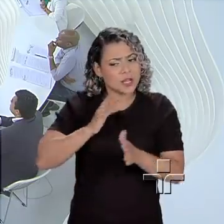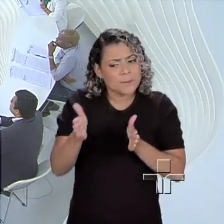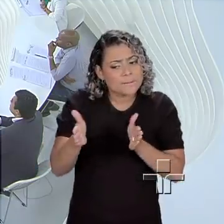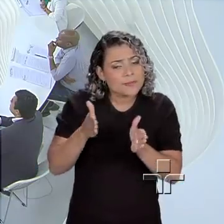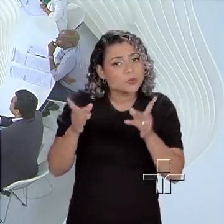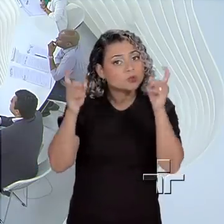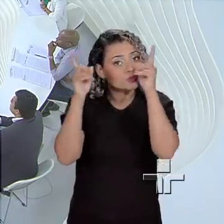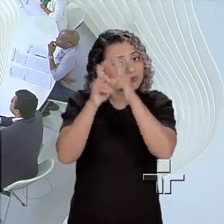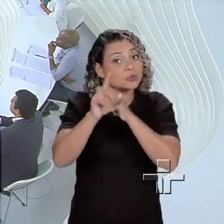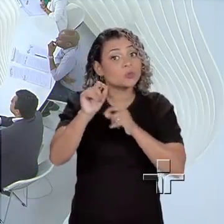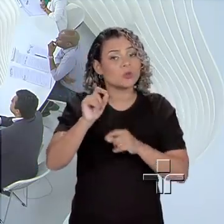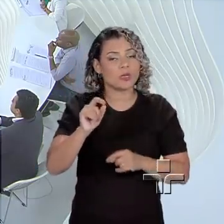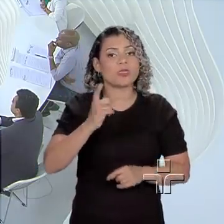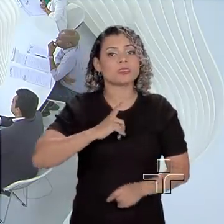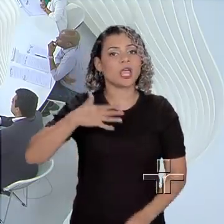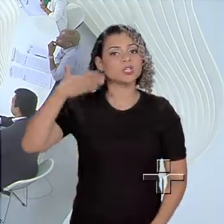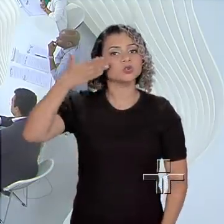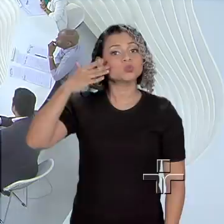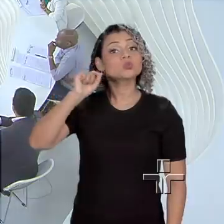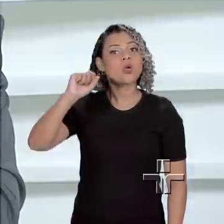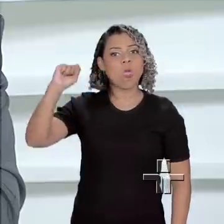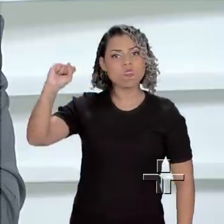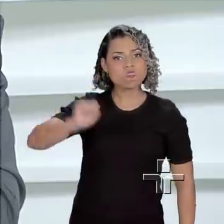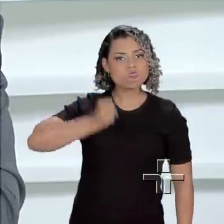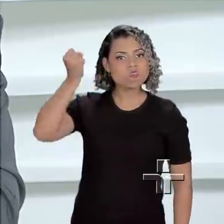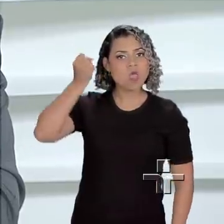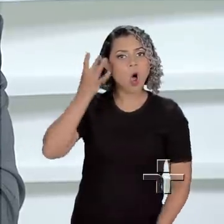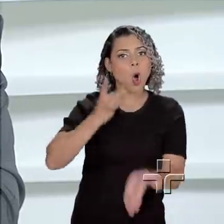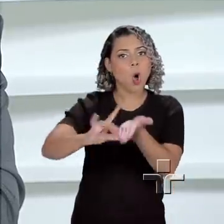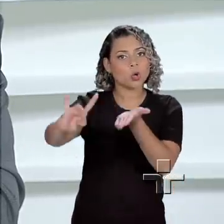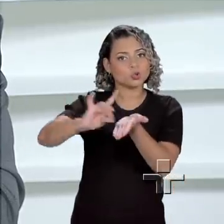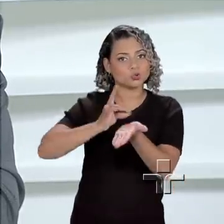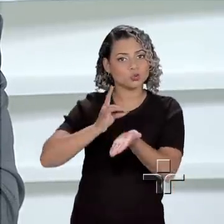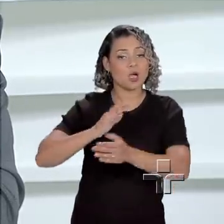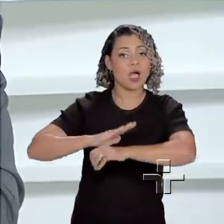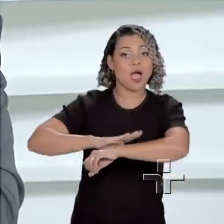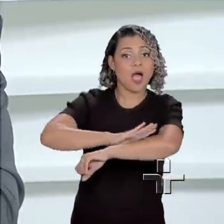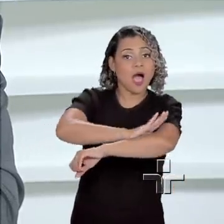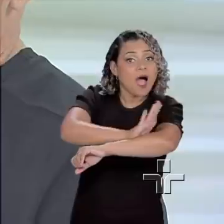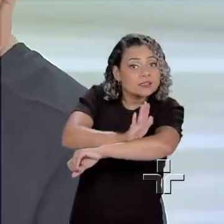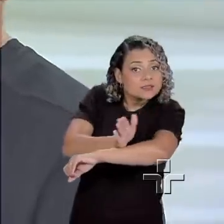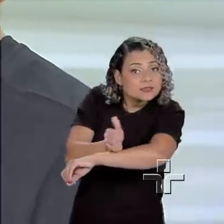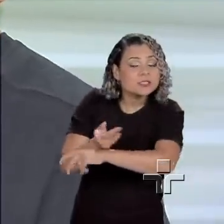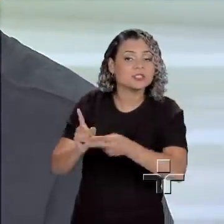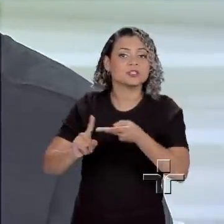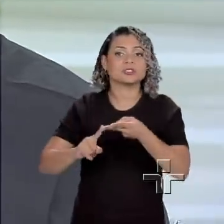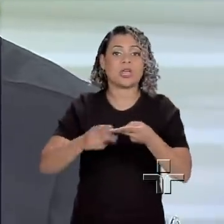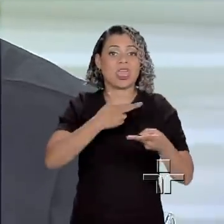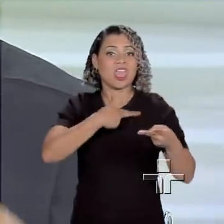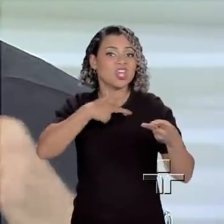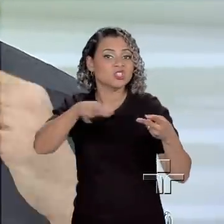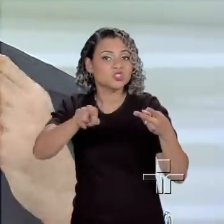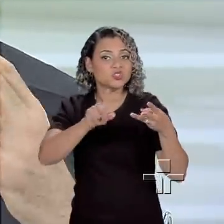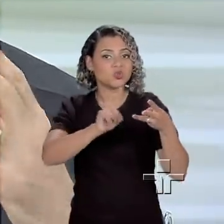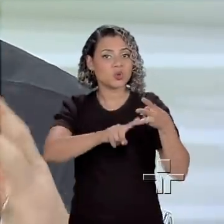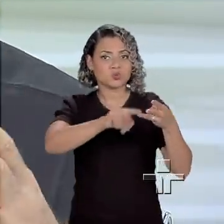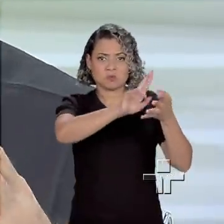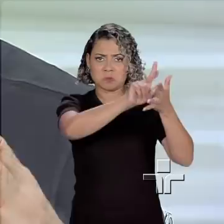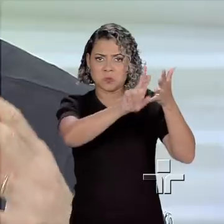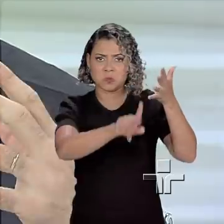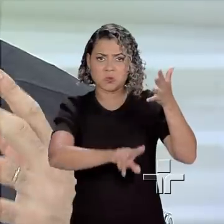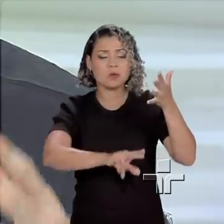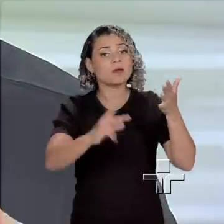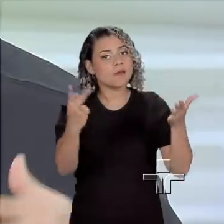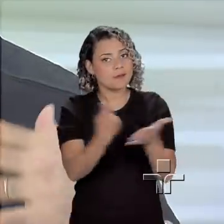que é discurso de ódio. Sim, certo? sim. O discurso de ódio, o discurso racista, o discurso antirreligioso, o discurso que